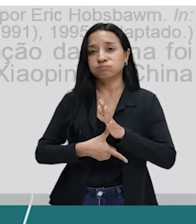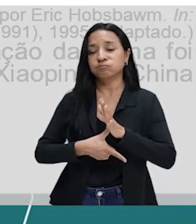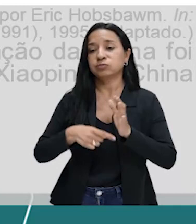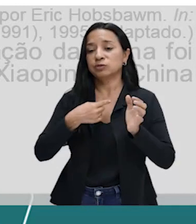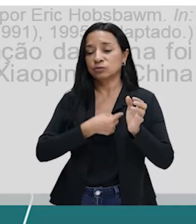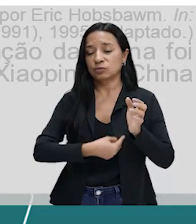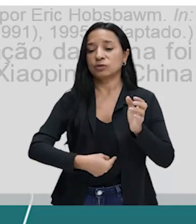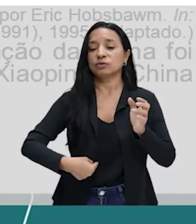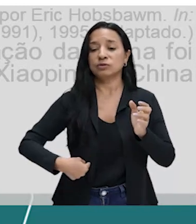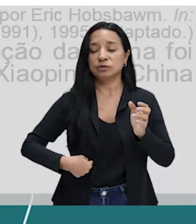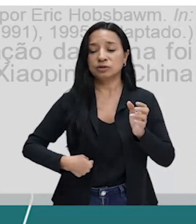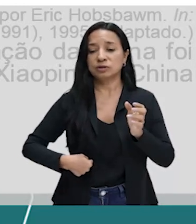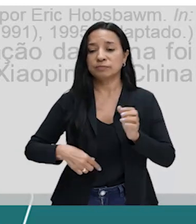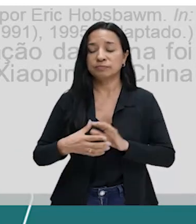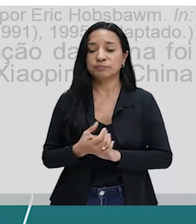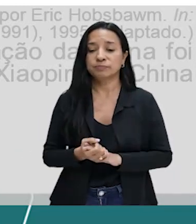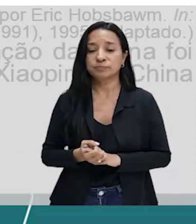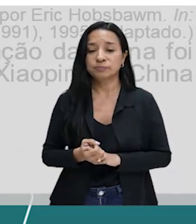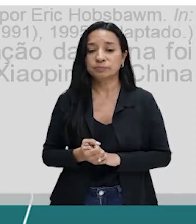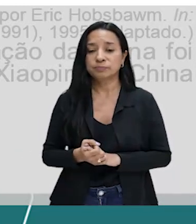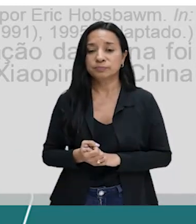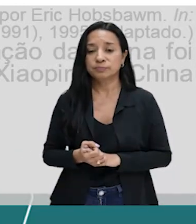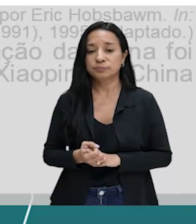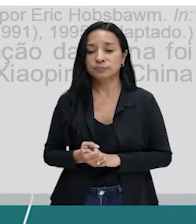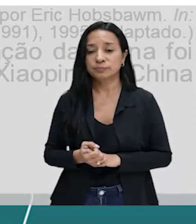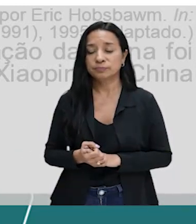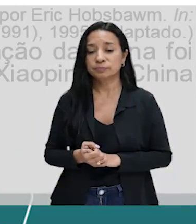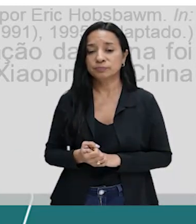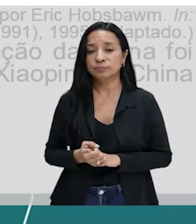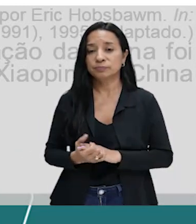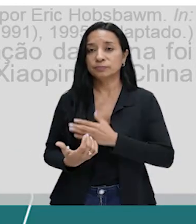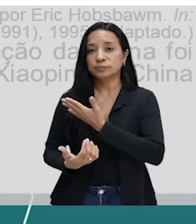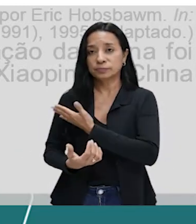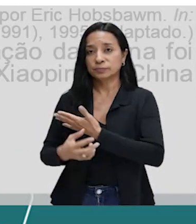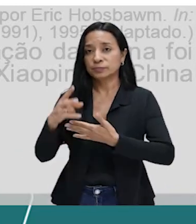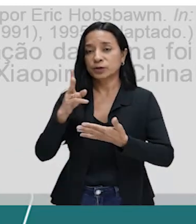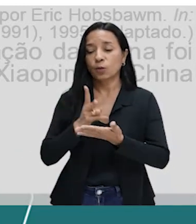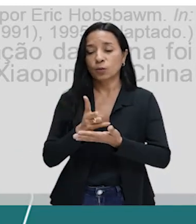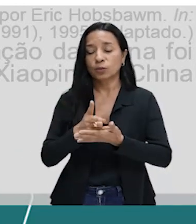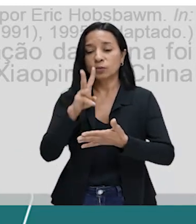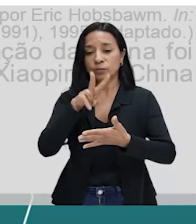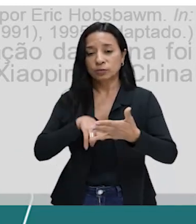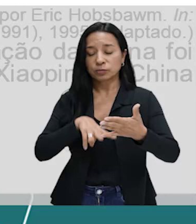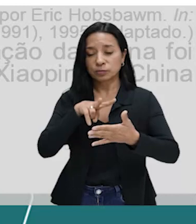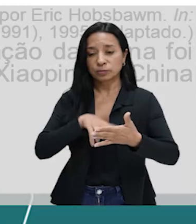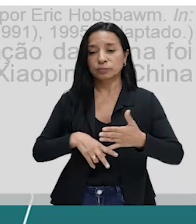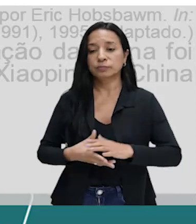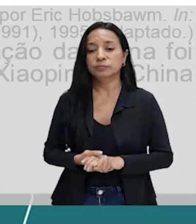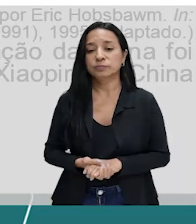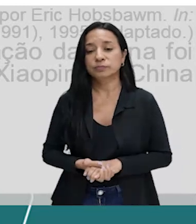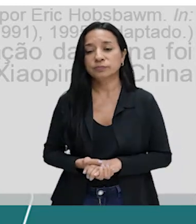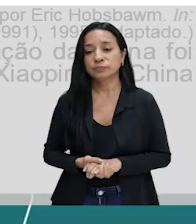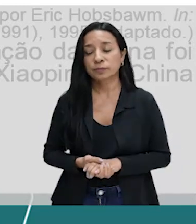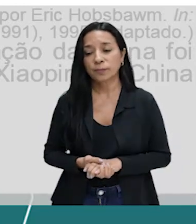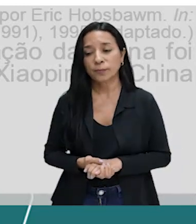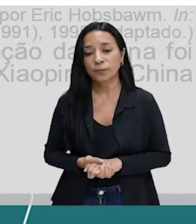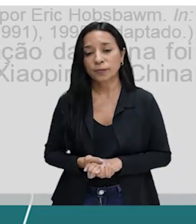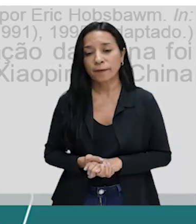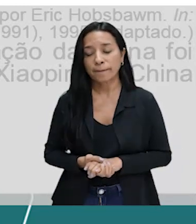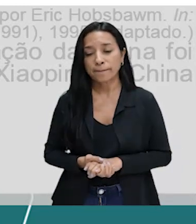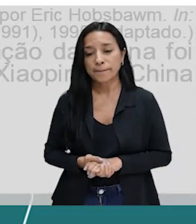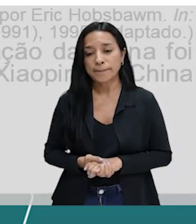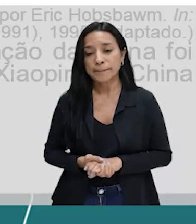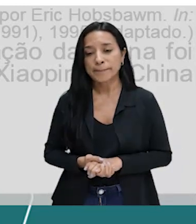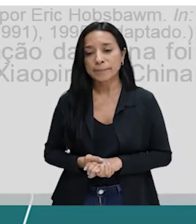tecnologia. A restauração Meiji fez uma campanha de modernização, empreendida pela